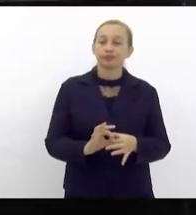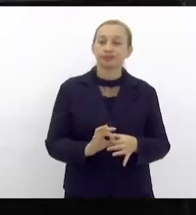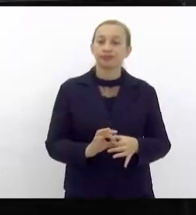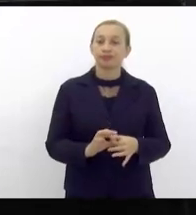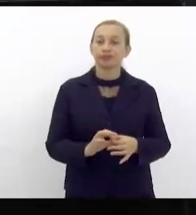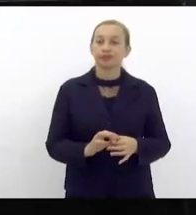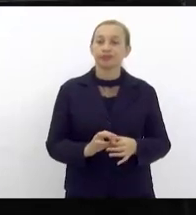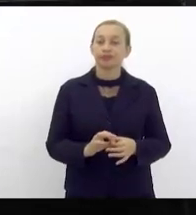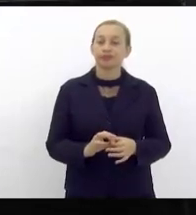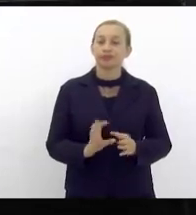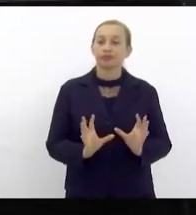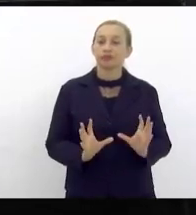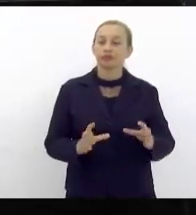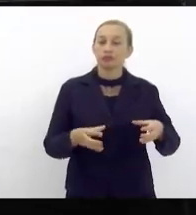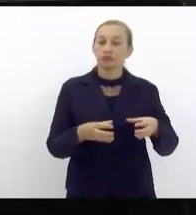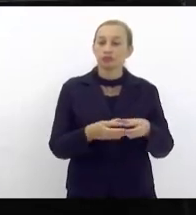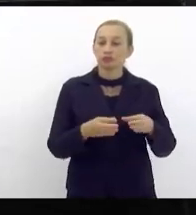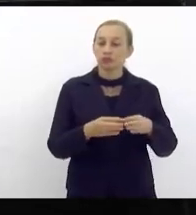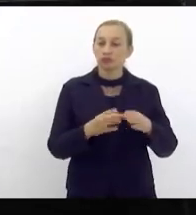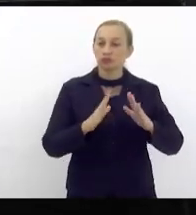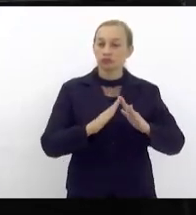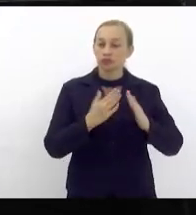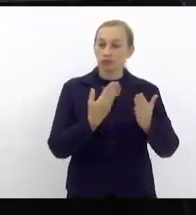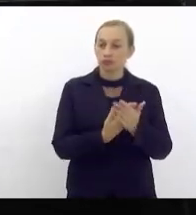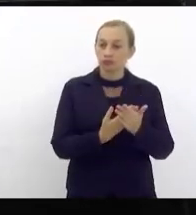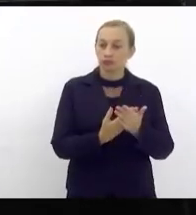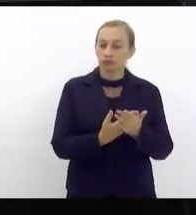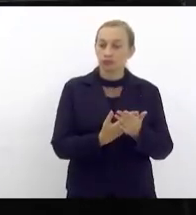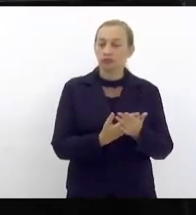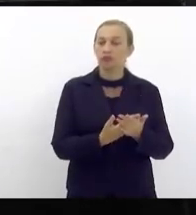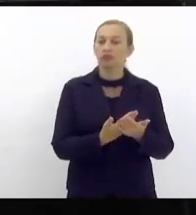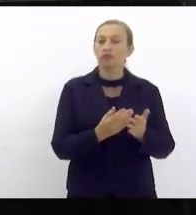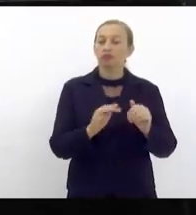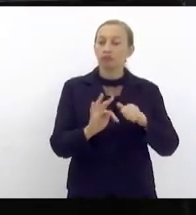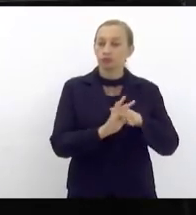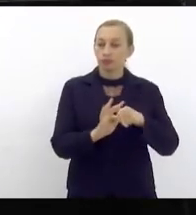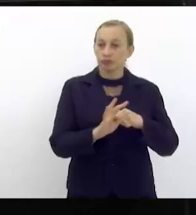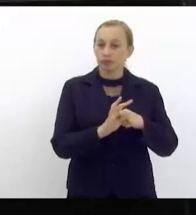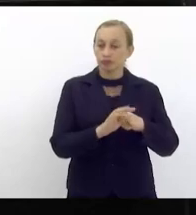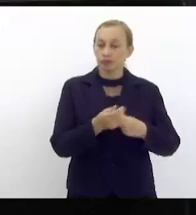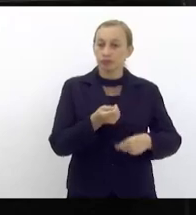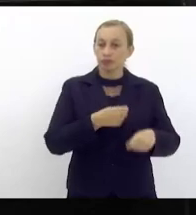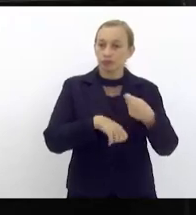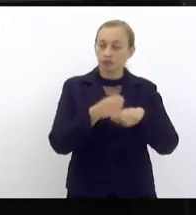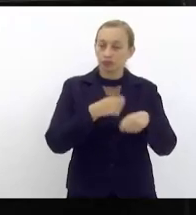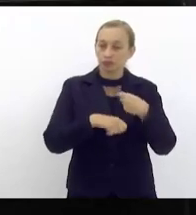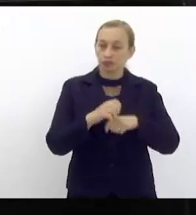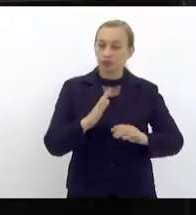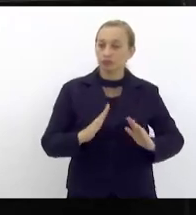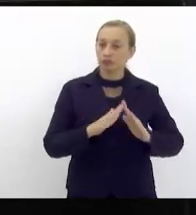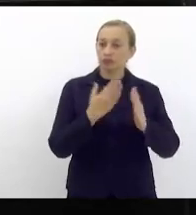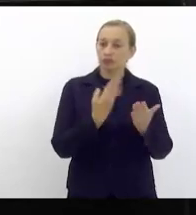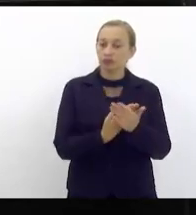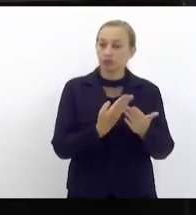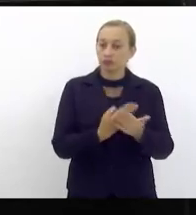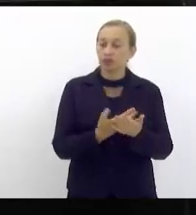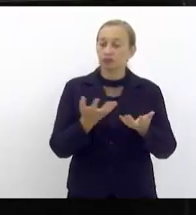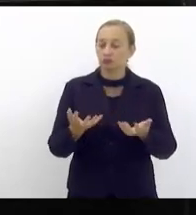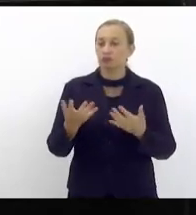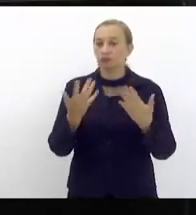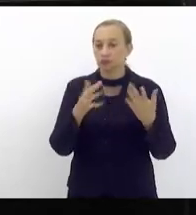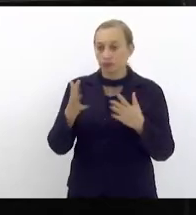do corpo docente técnico administrativo das unidades escolares eu queria Louvar